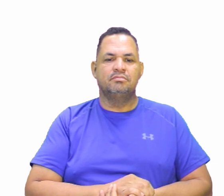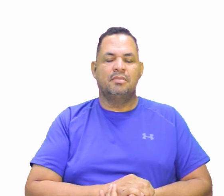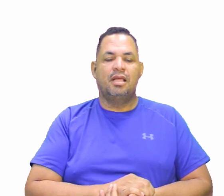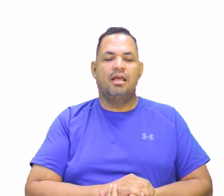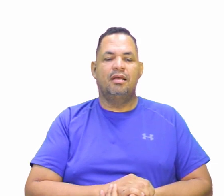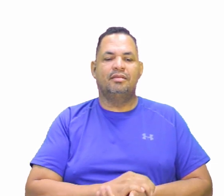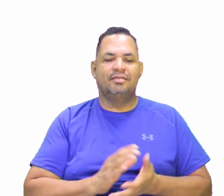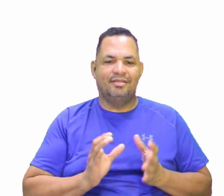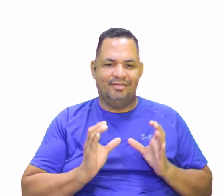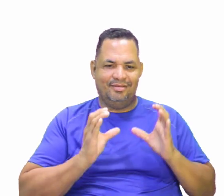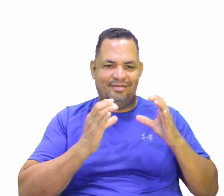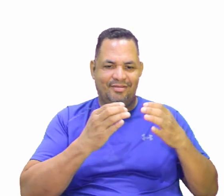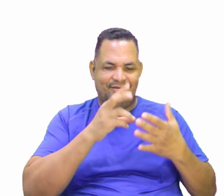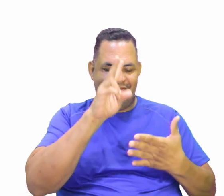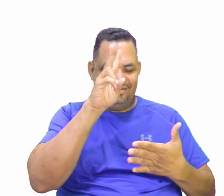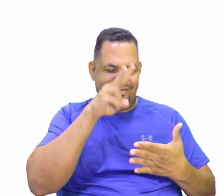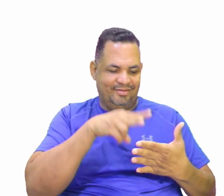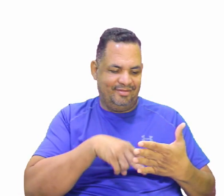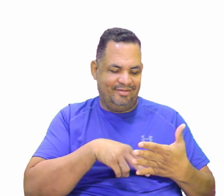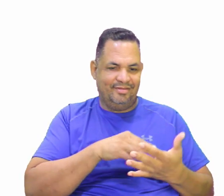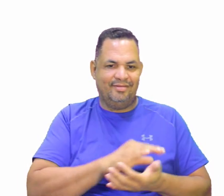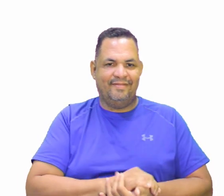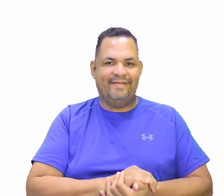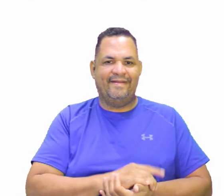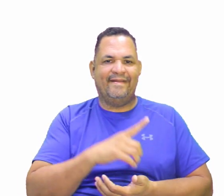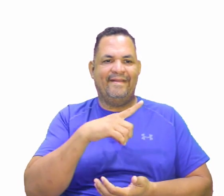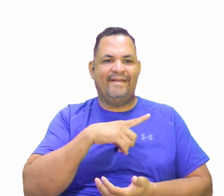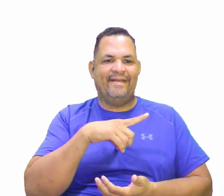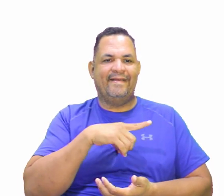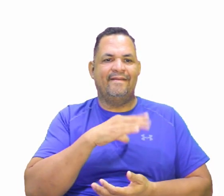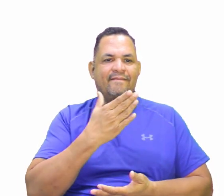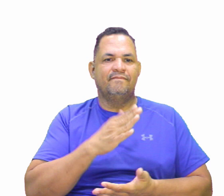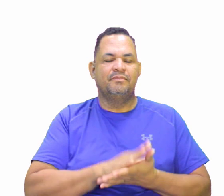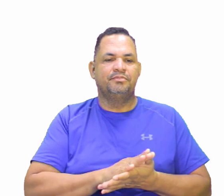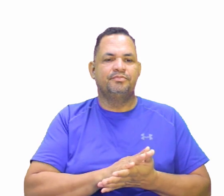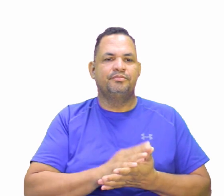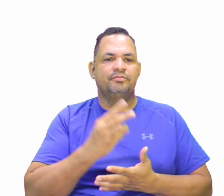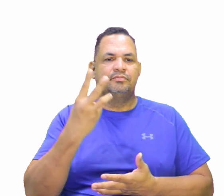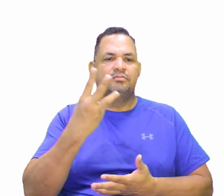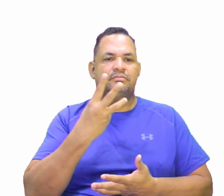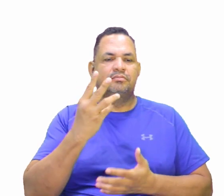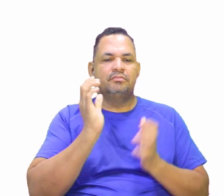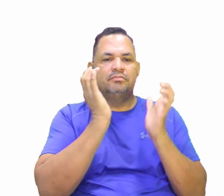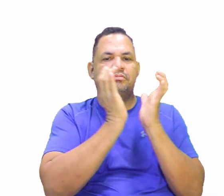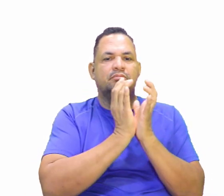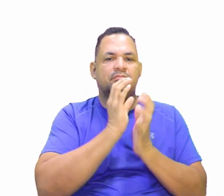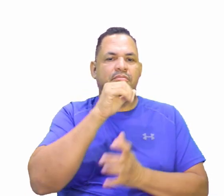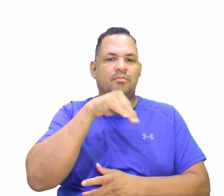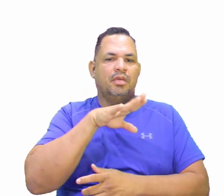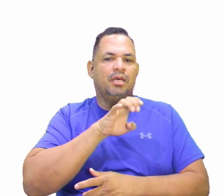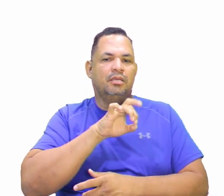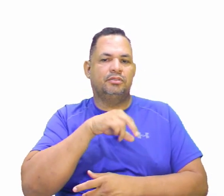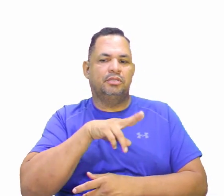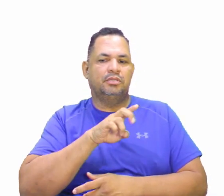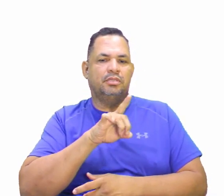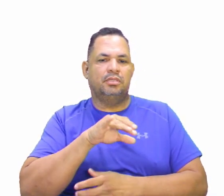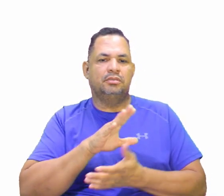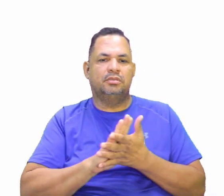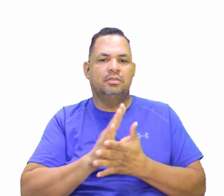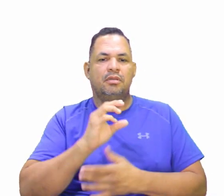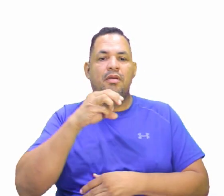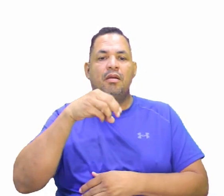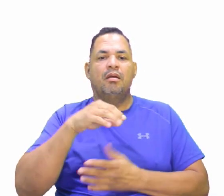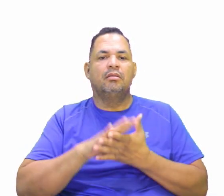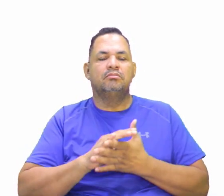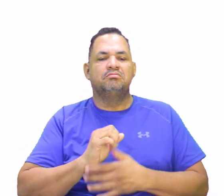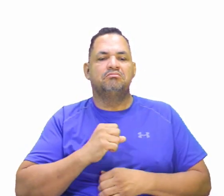Sim, o nosso clube de leitura está aqui, né? Nós temos aqui... A terceira unidade, Mário de Andrade, Macunaíma, que é o